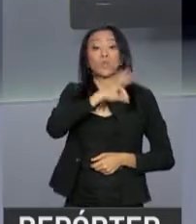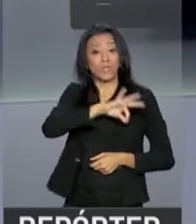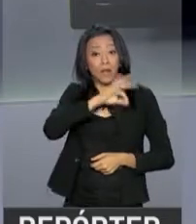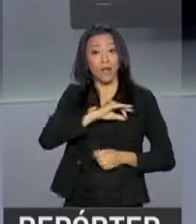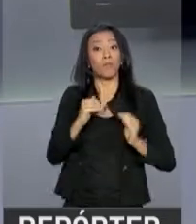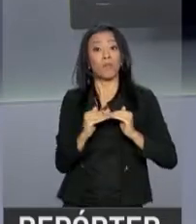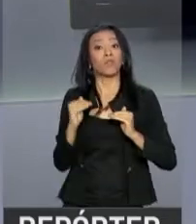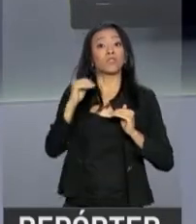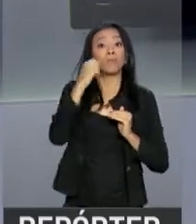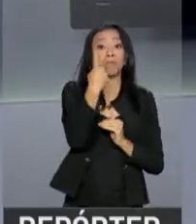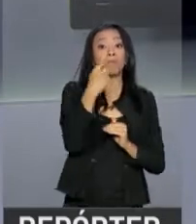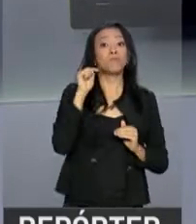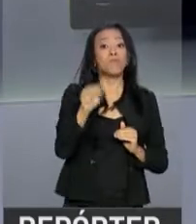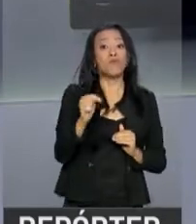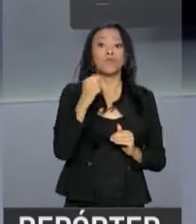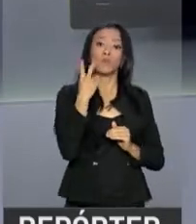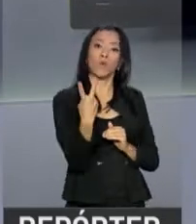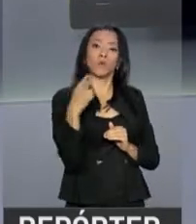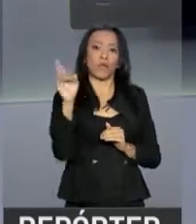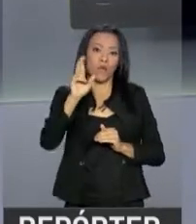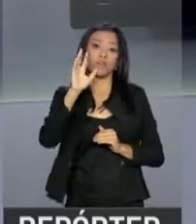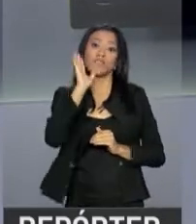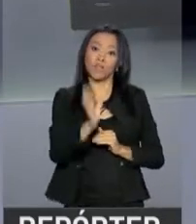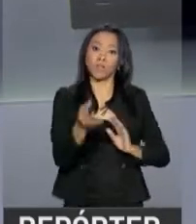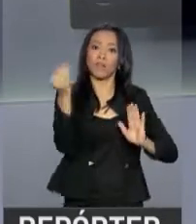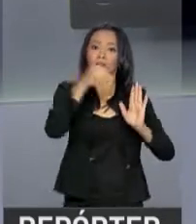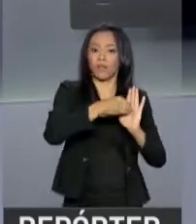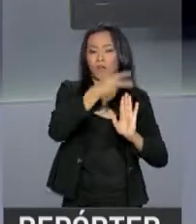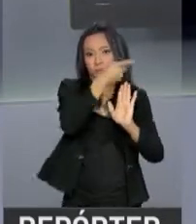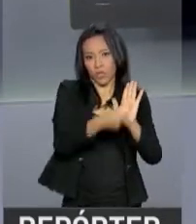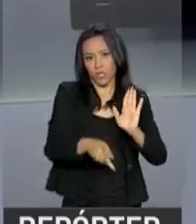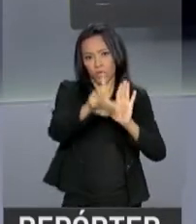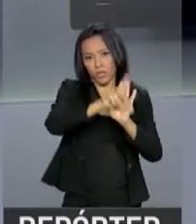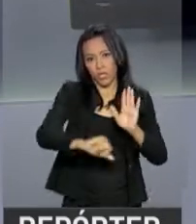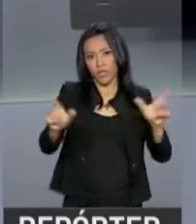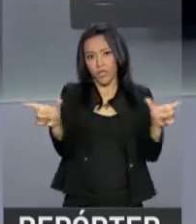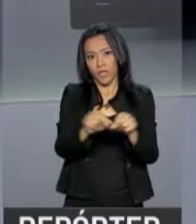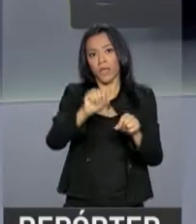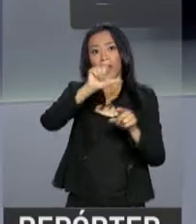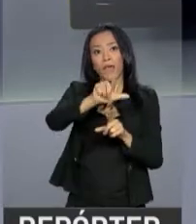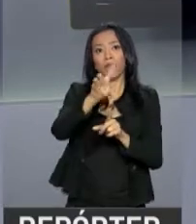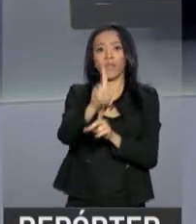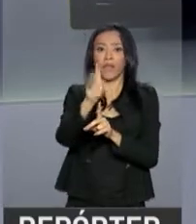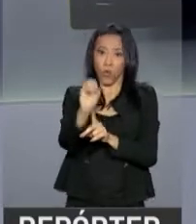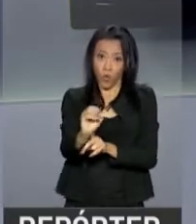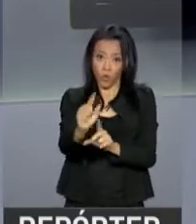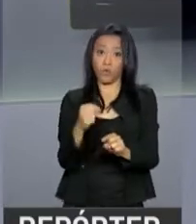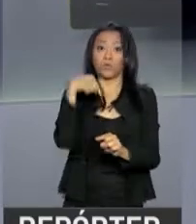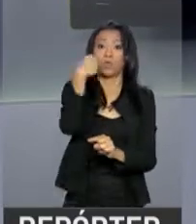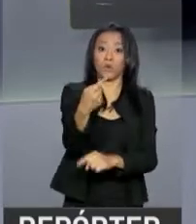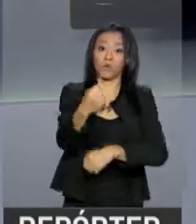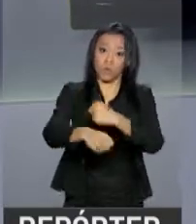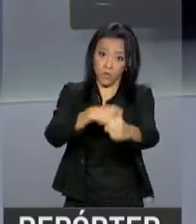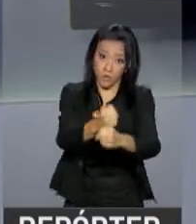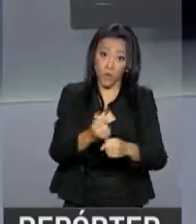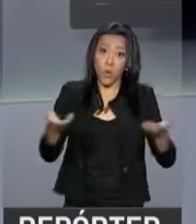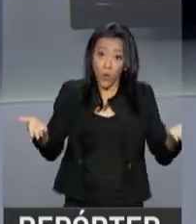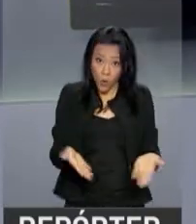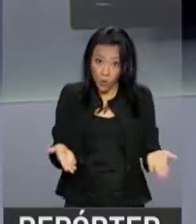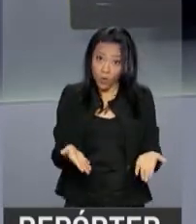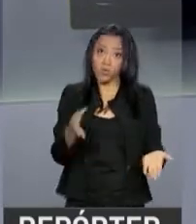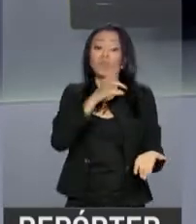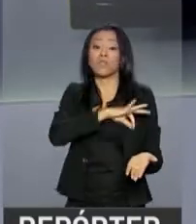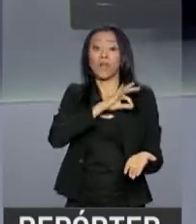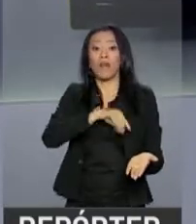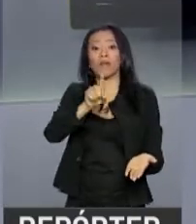mil e dois reais o valor está no projeto de lei de diretrizes orçamentárias a ld o do ano que vem atualmente o mínimo é